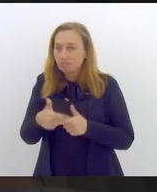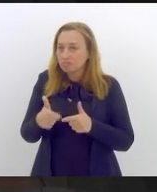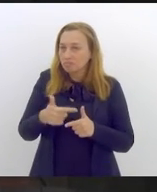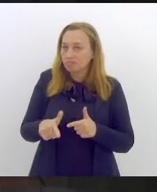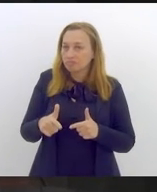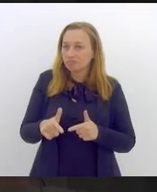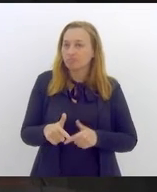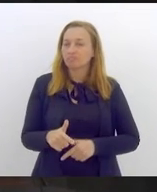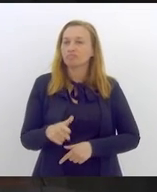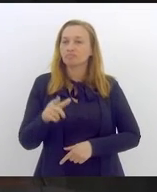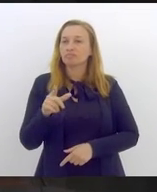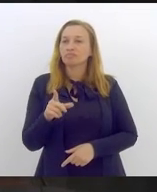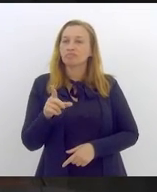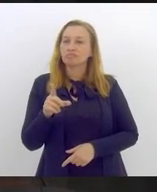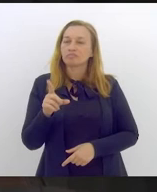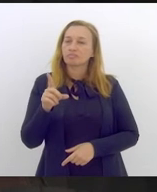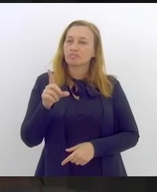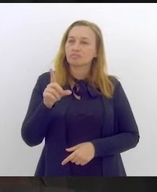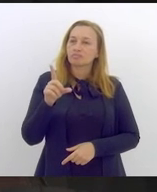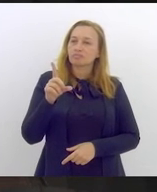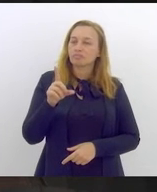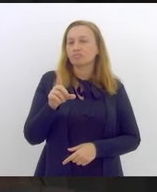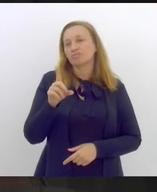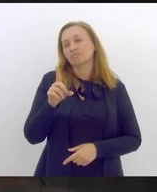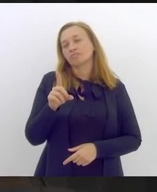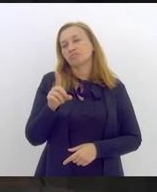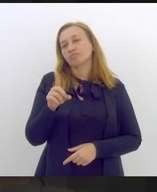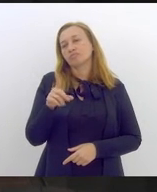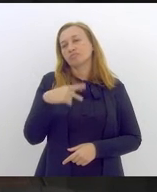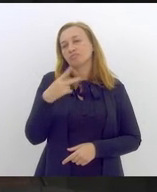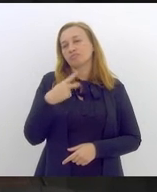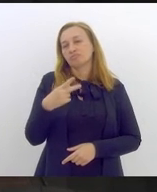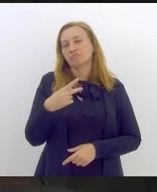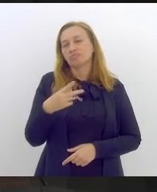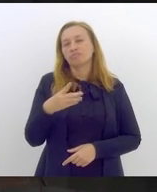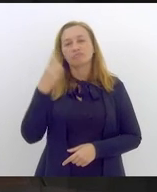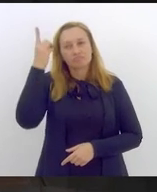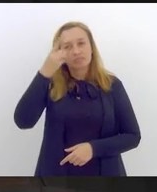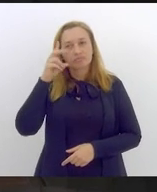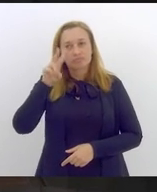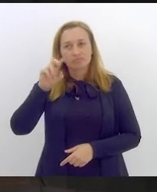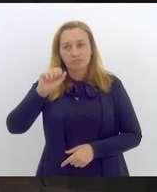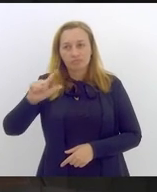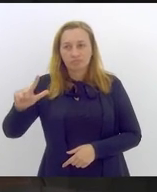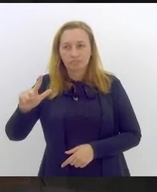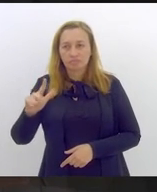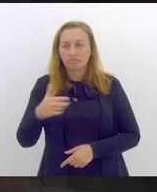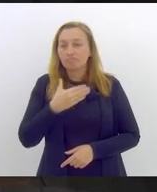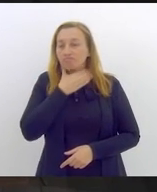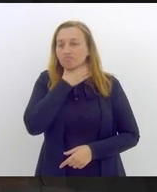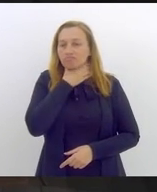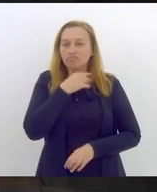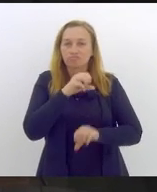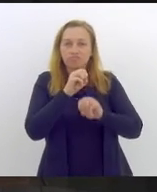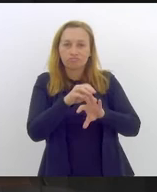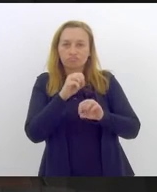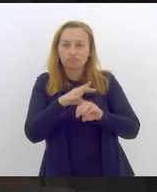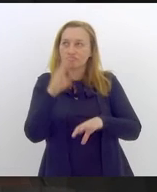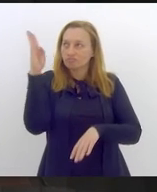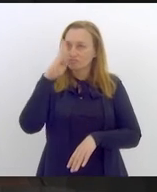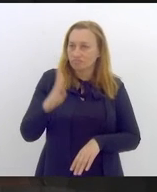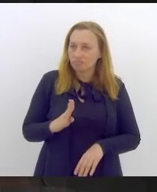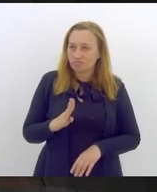dramaturgo vianin ou do Valdo Viana Filho ele falava assim Deputado Val que a crise da educação brasileira